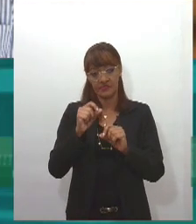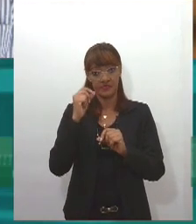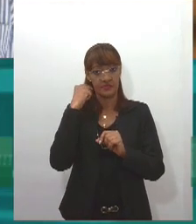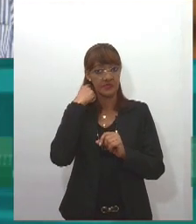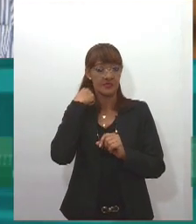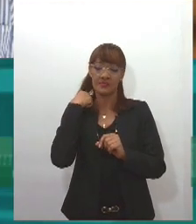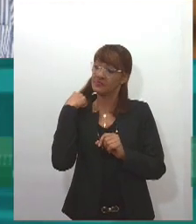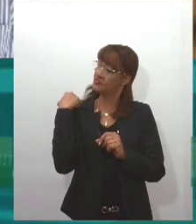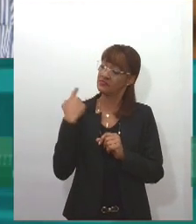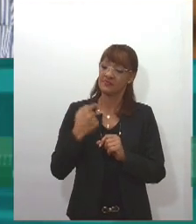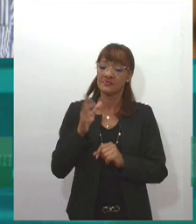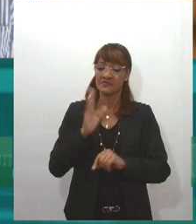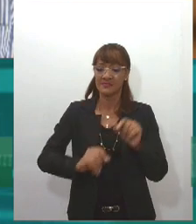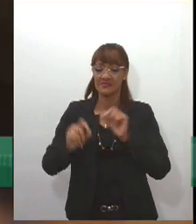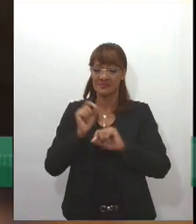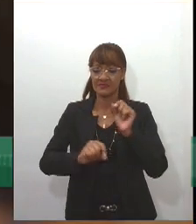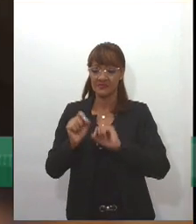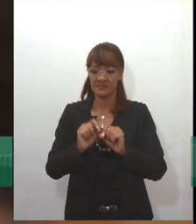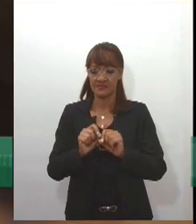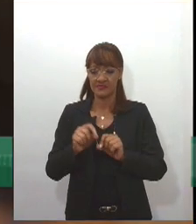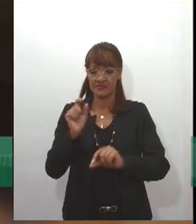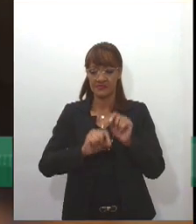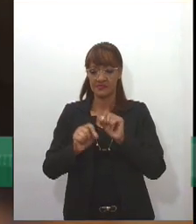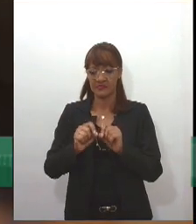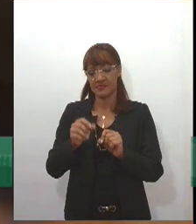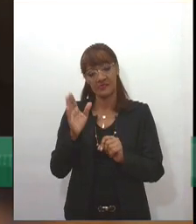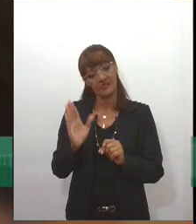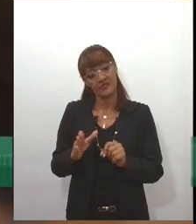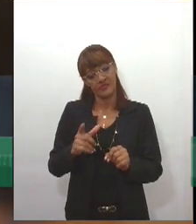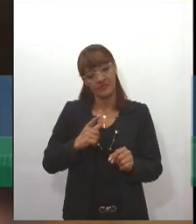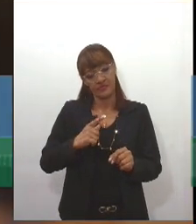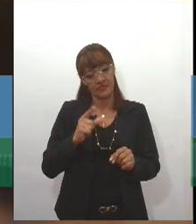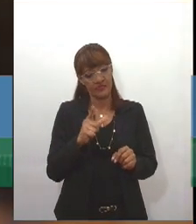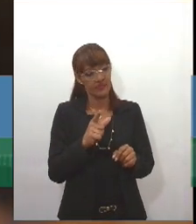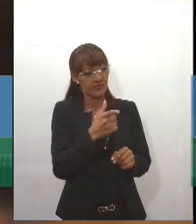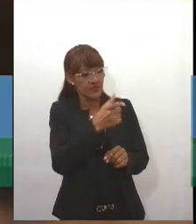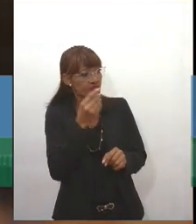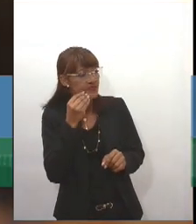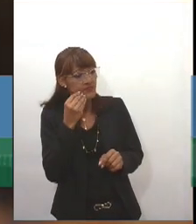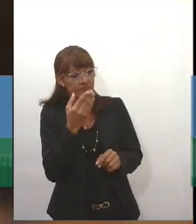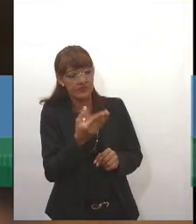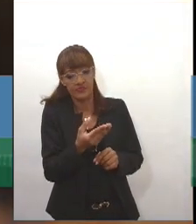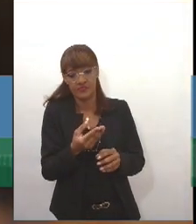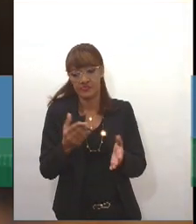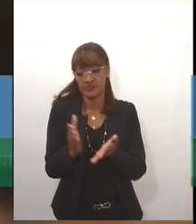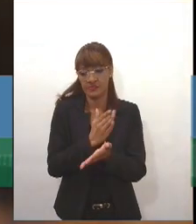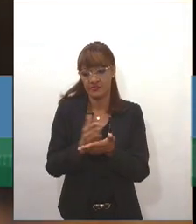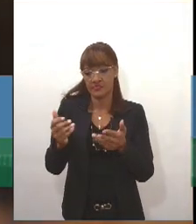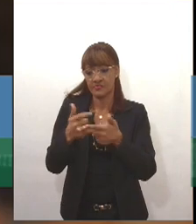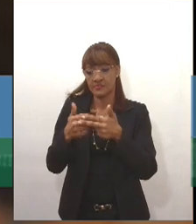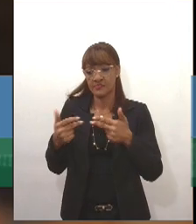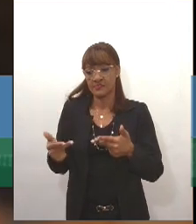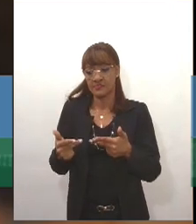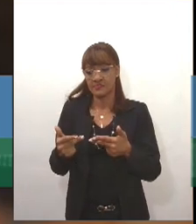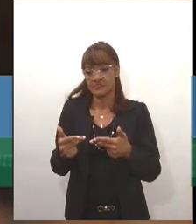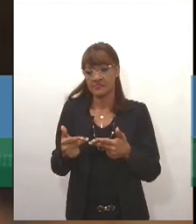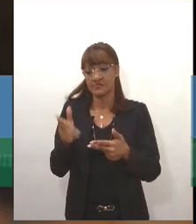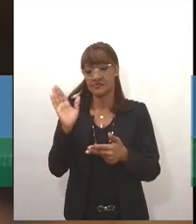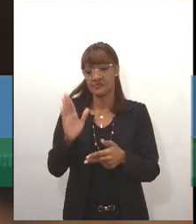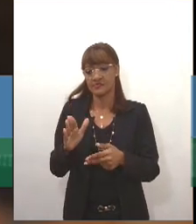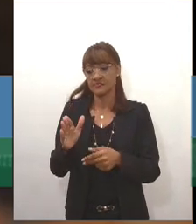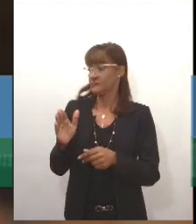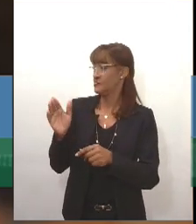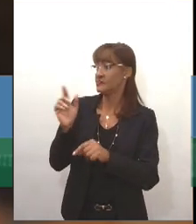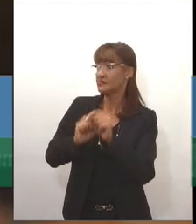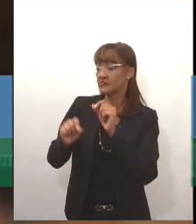aspectos positivos dessa reforma né ela tenta Inovar em algumas coisas por exemplo uma delas é essa de devolver